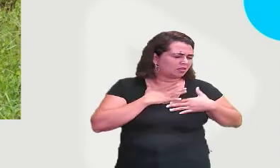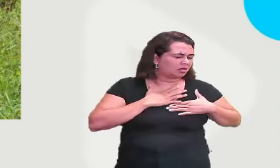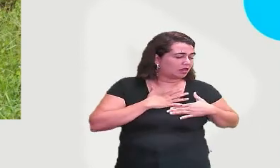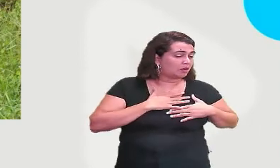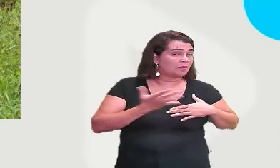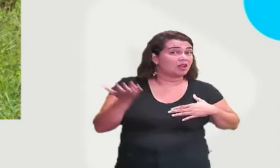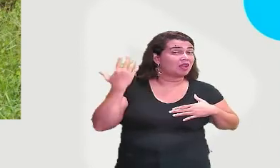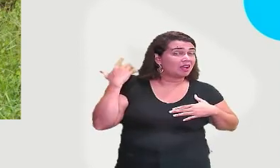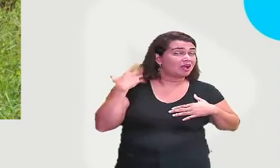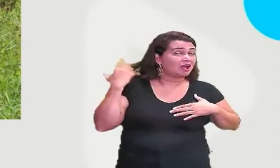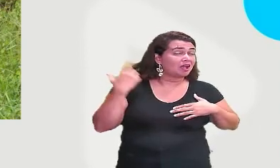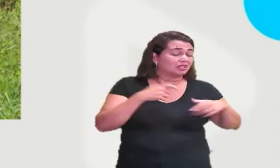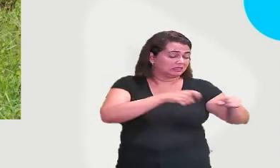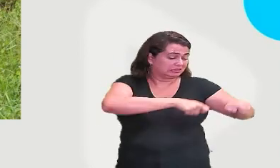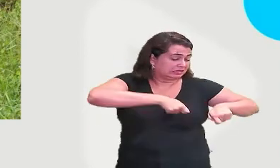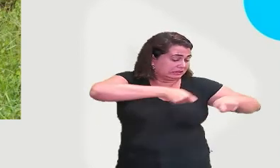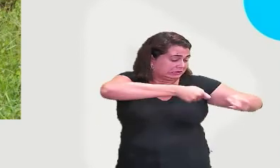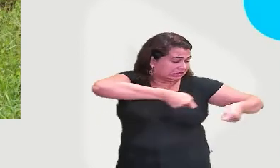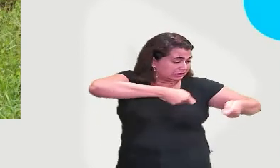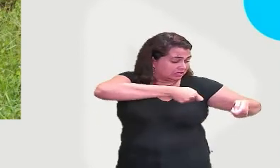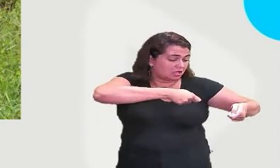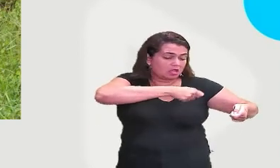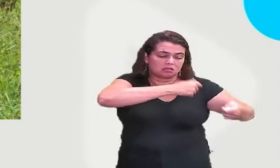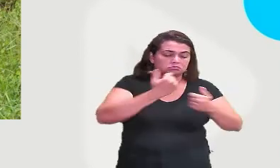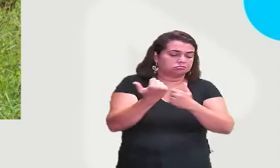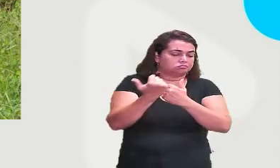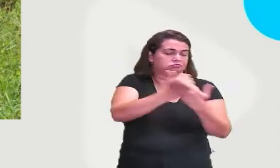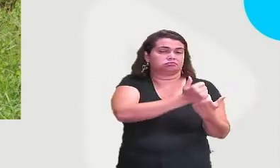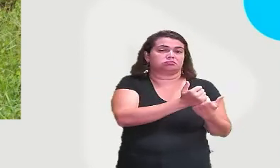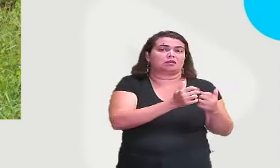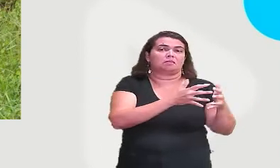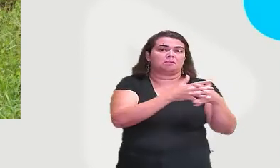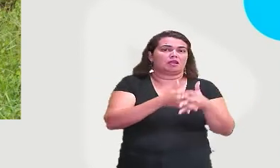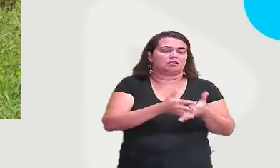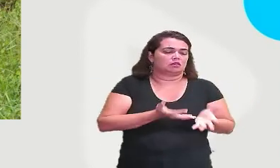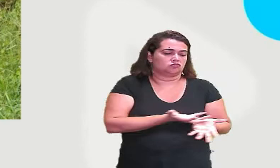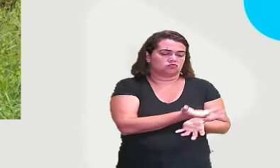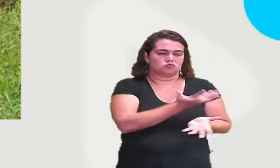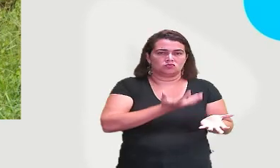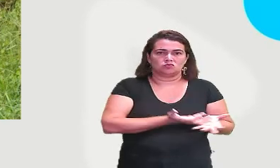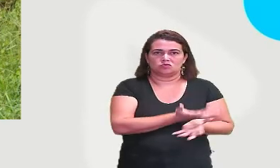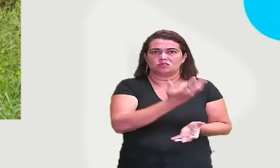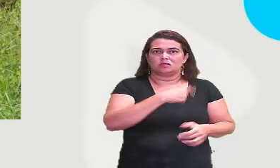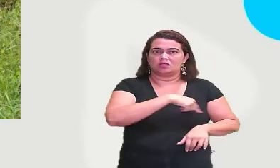antes o percurso de trabalho era muito longo, tá?